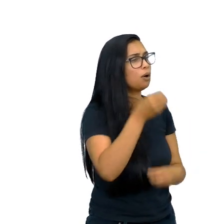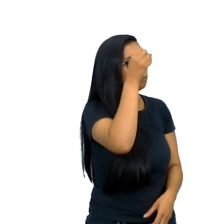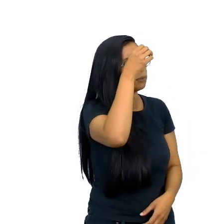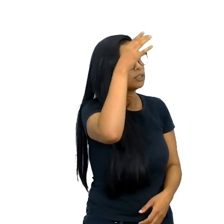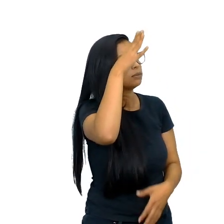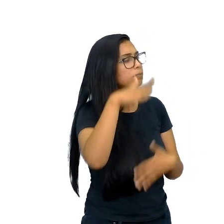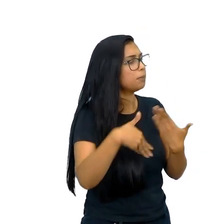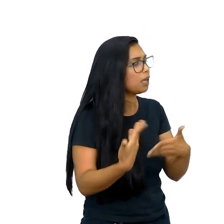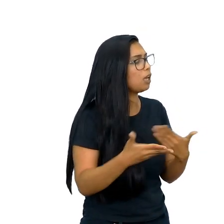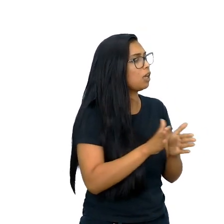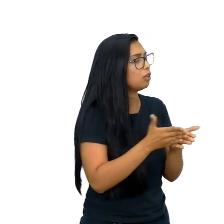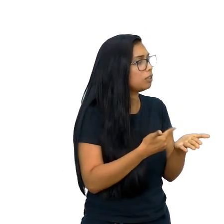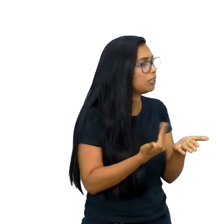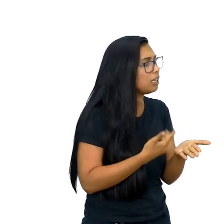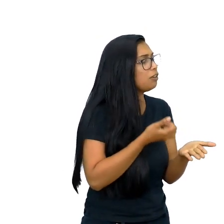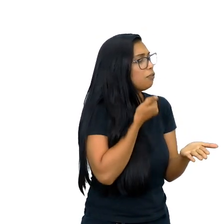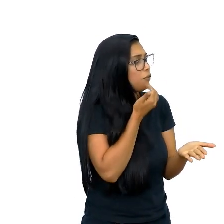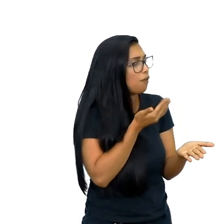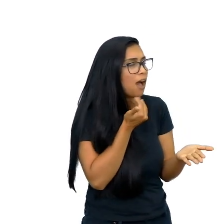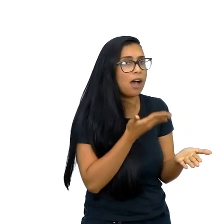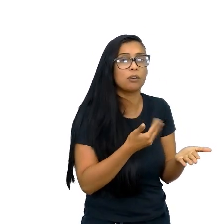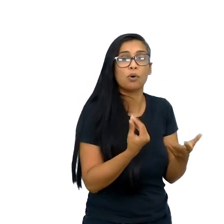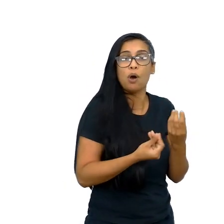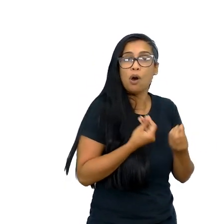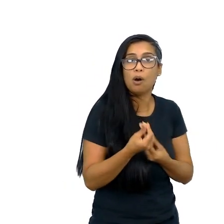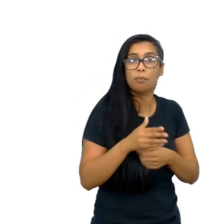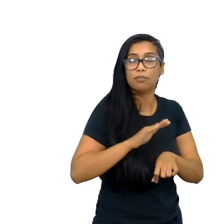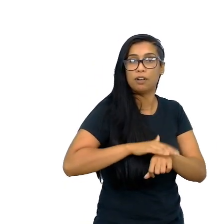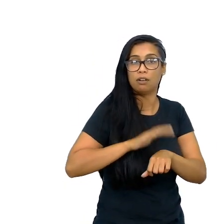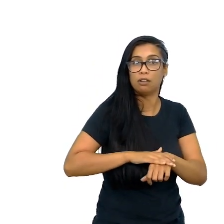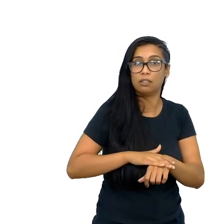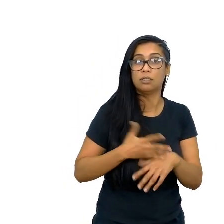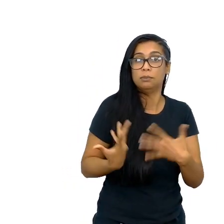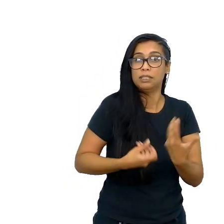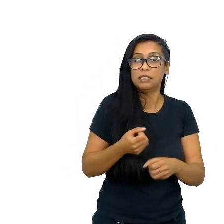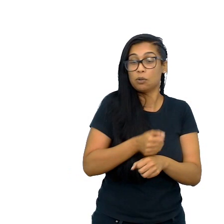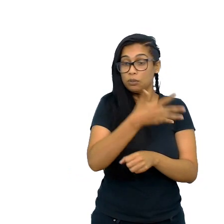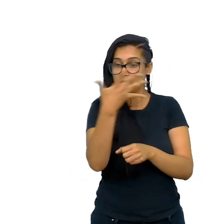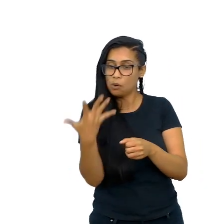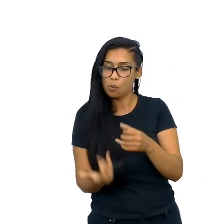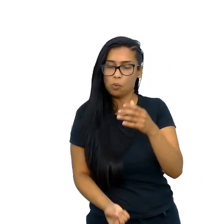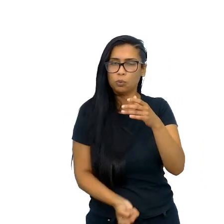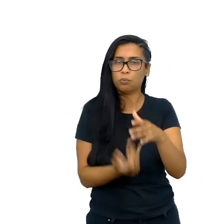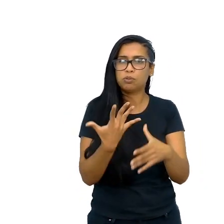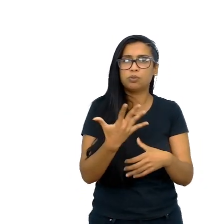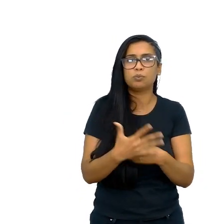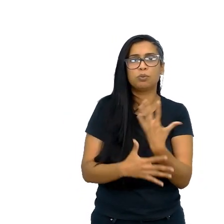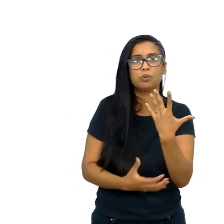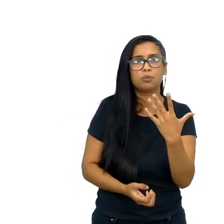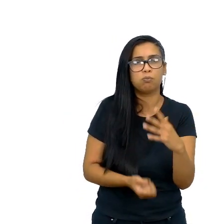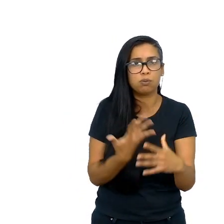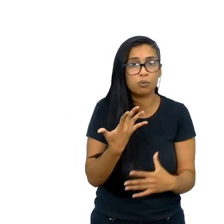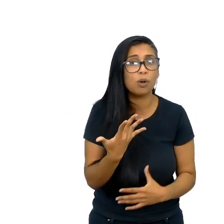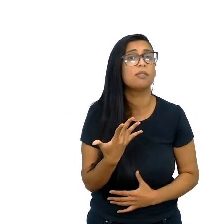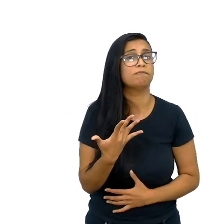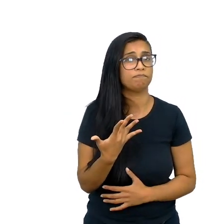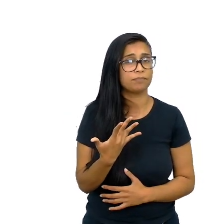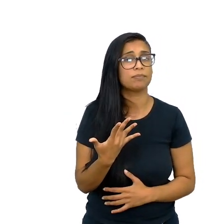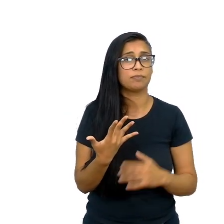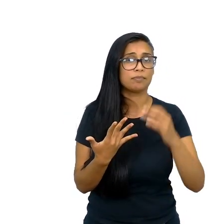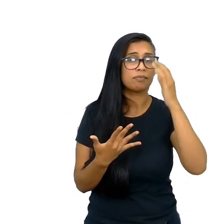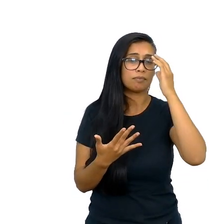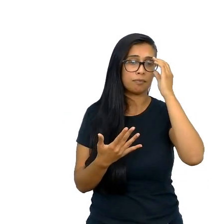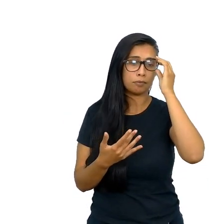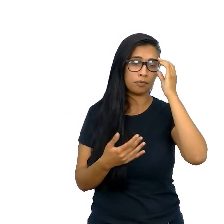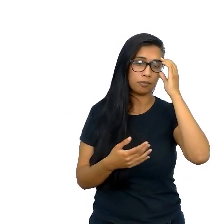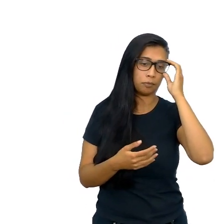aí uma relação. Antecipação ou predição de conteúdos ou propriedade de textos, então eles podem, muitas vezes, né, a